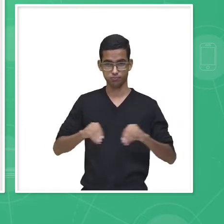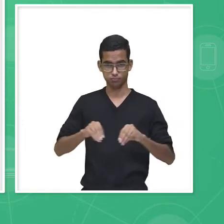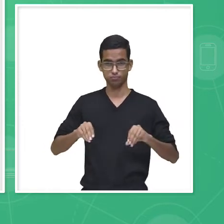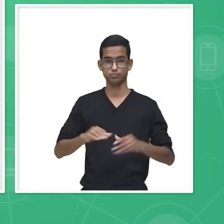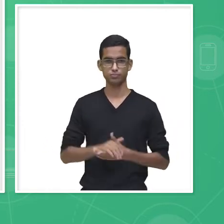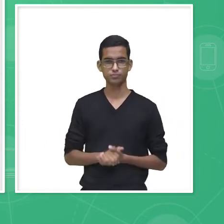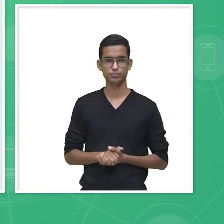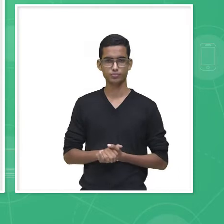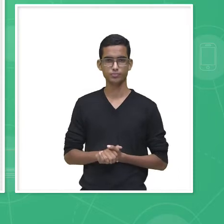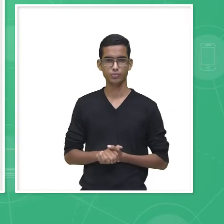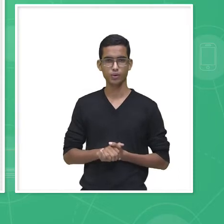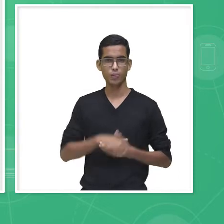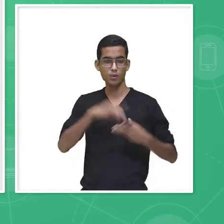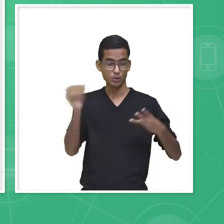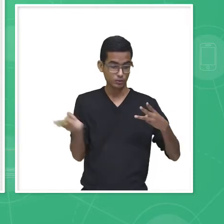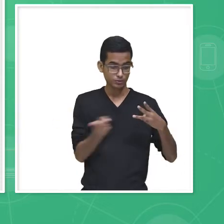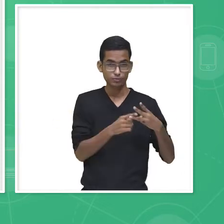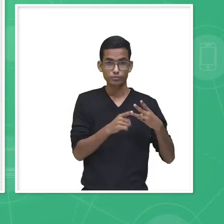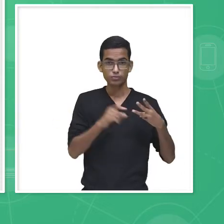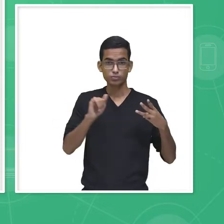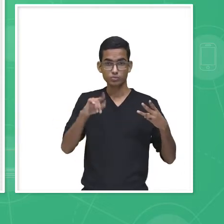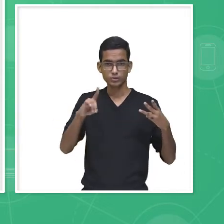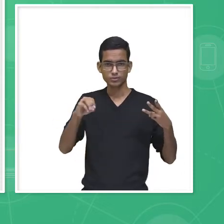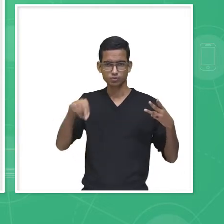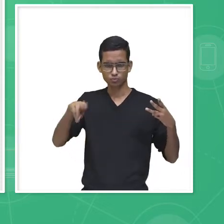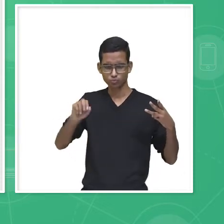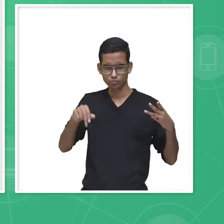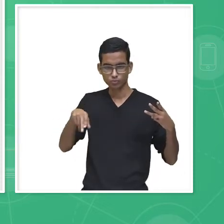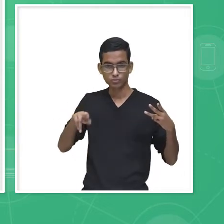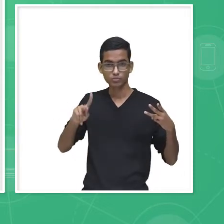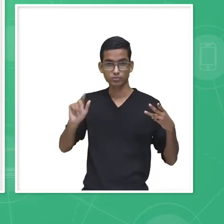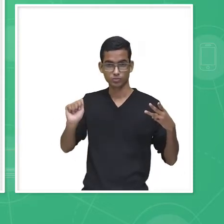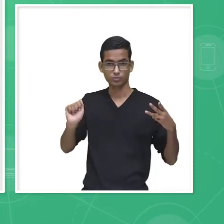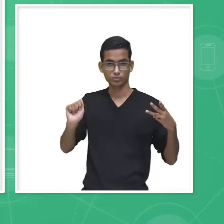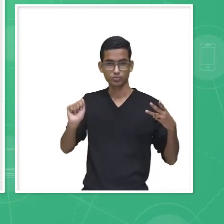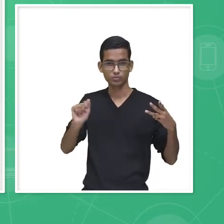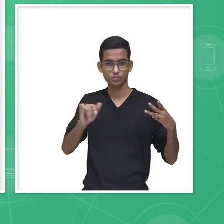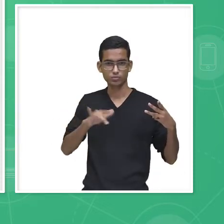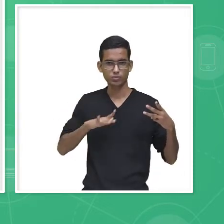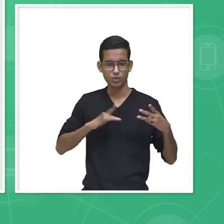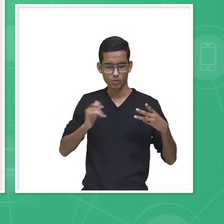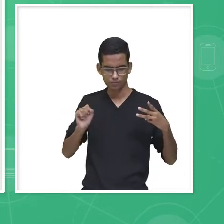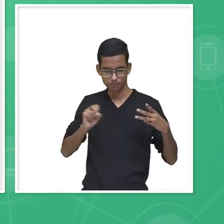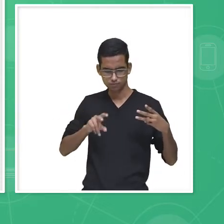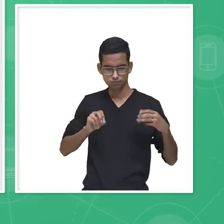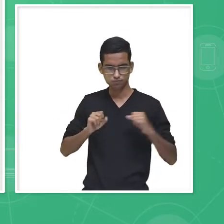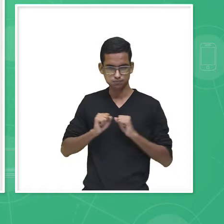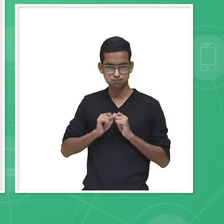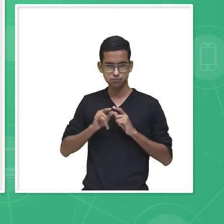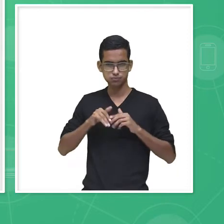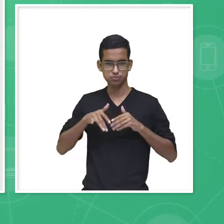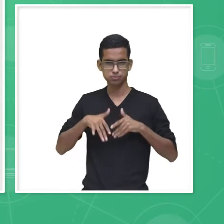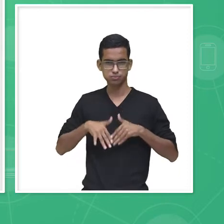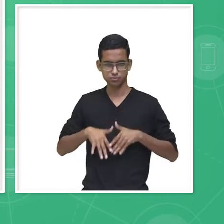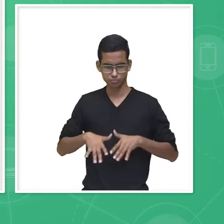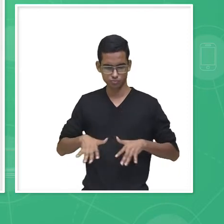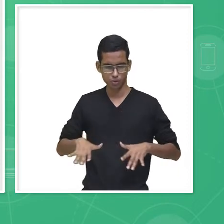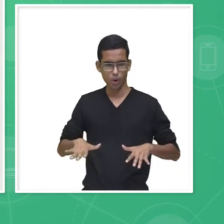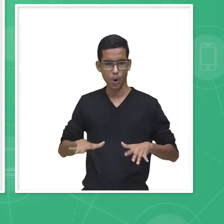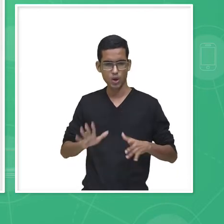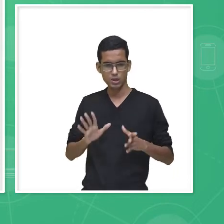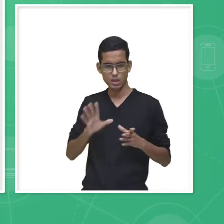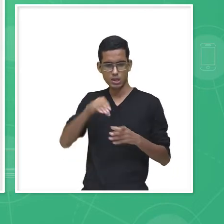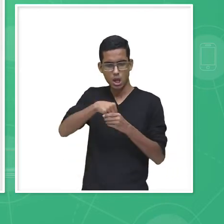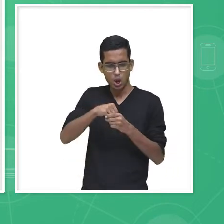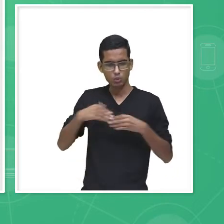nitrogenados que vão ser liberadas aí por esses animais que são aí tão diferentes